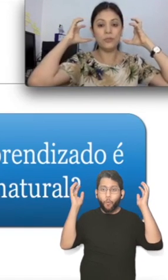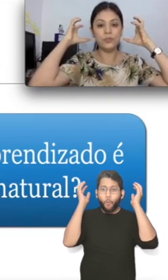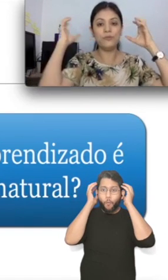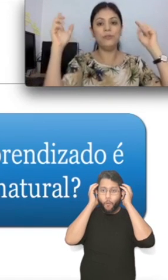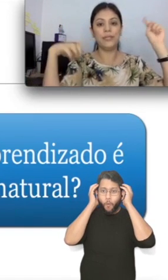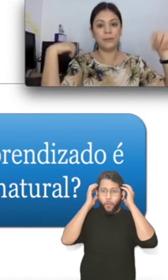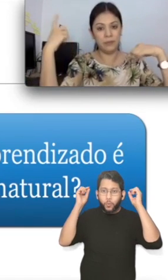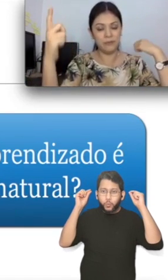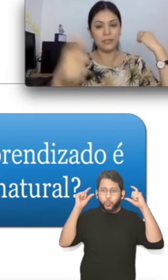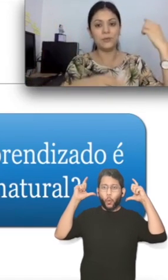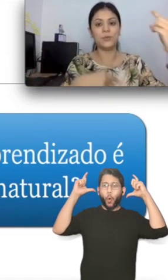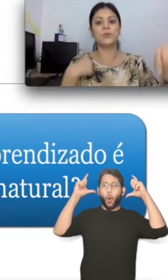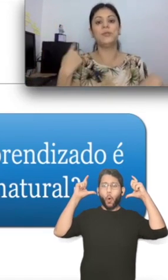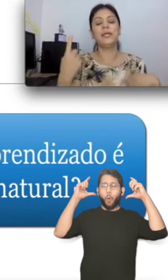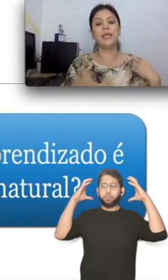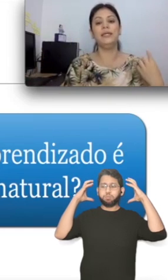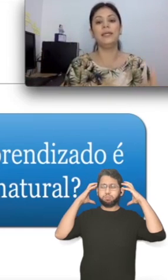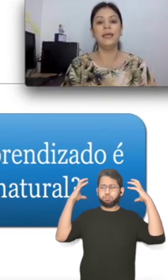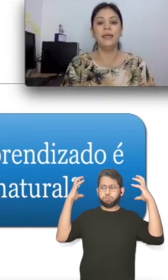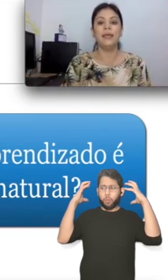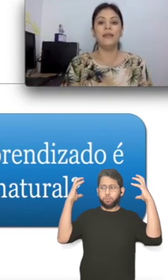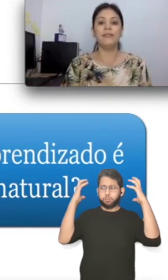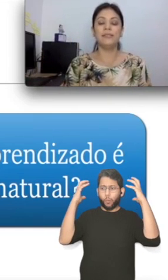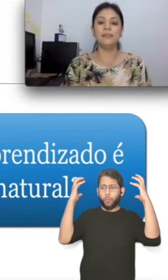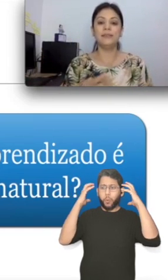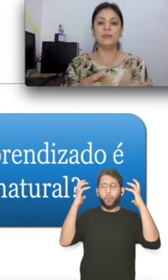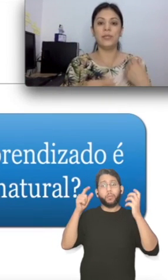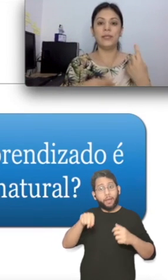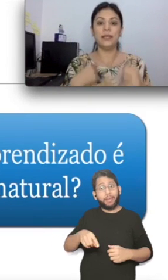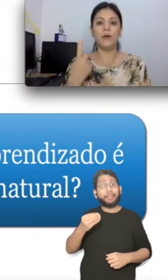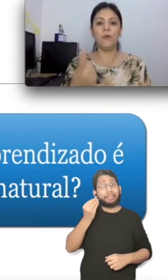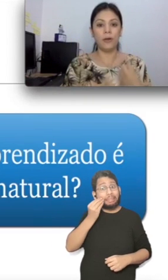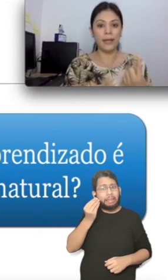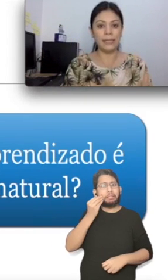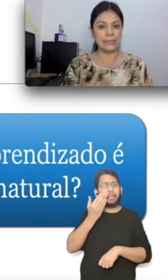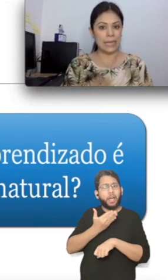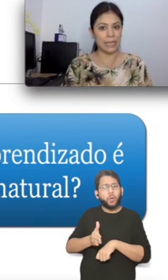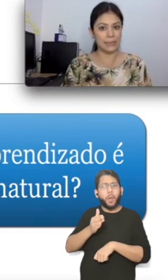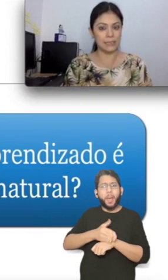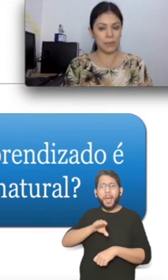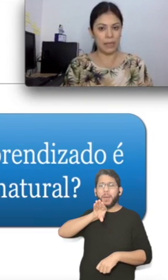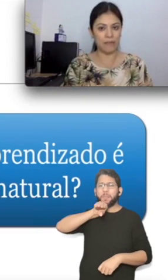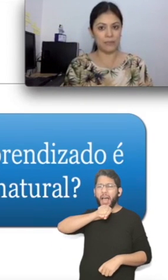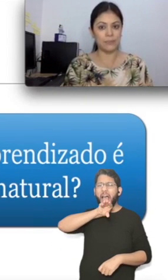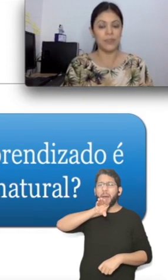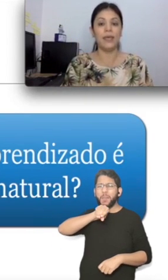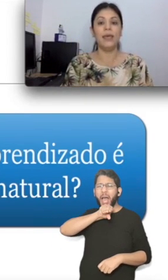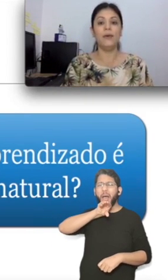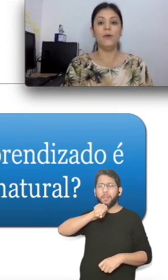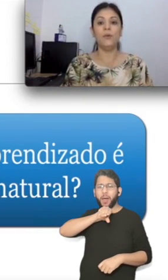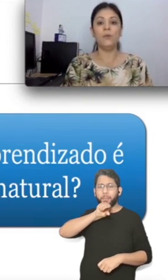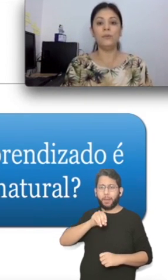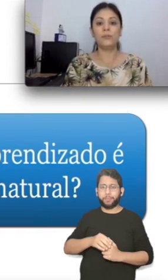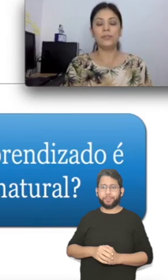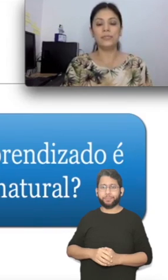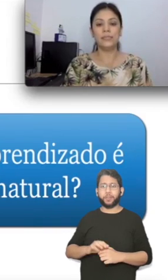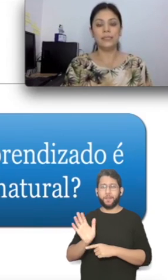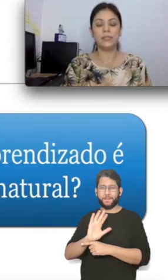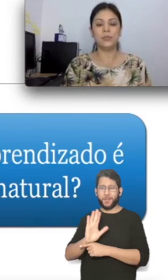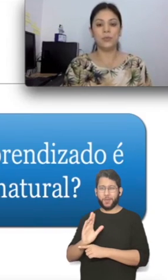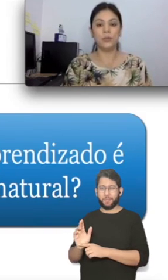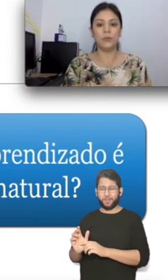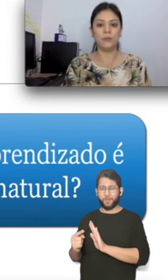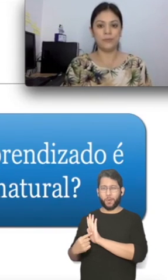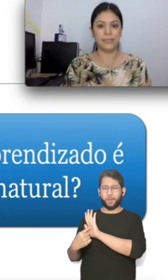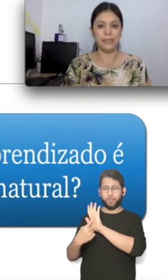um fone de ouvido que está amplificando os sons para ele, né? E vai tentando aprender a oralizar essas palavras. Eu trouxe esse